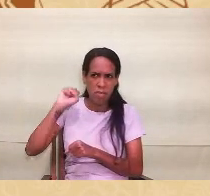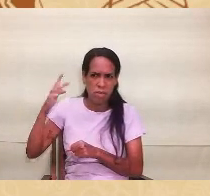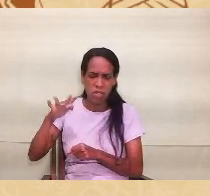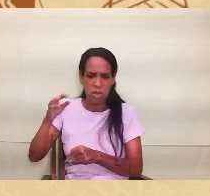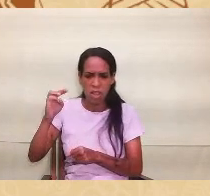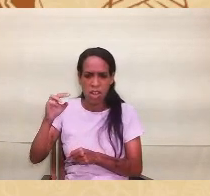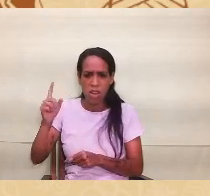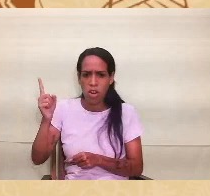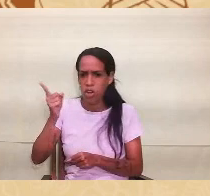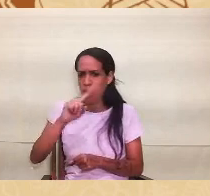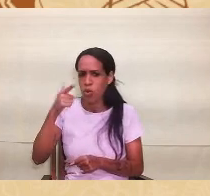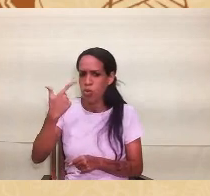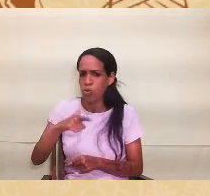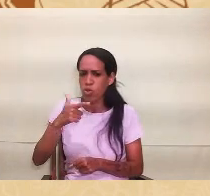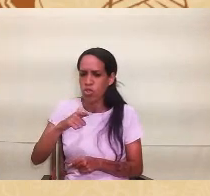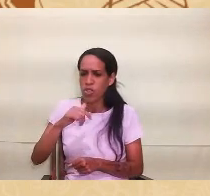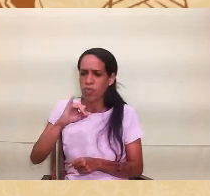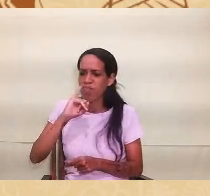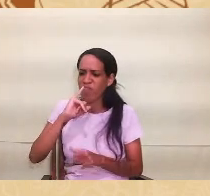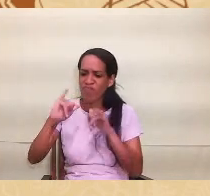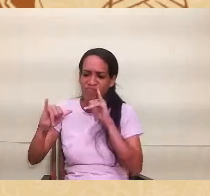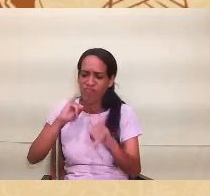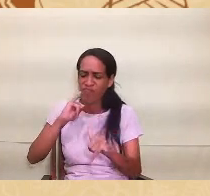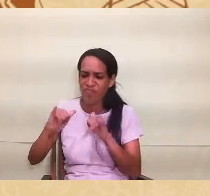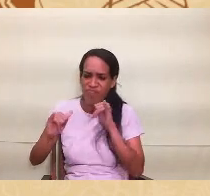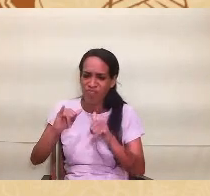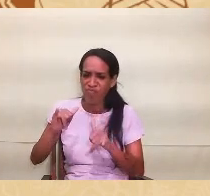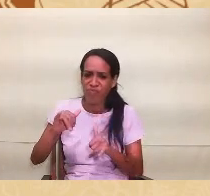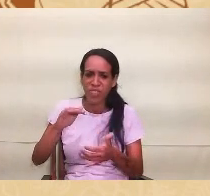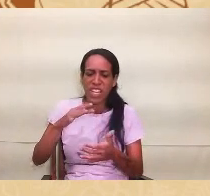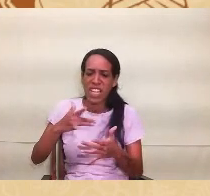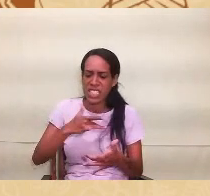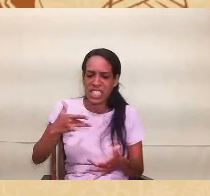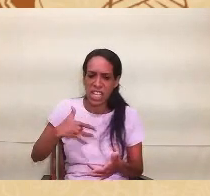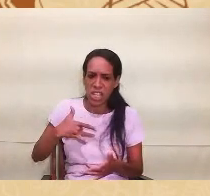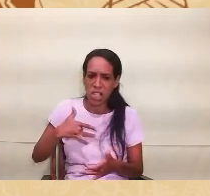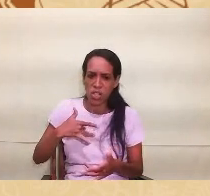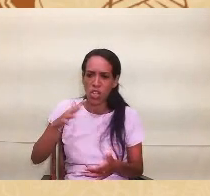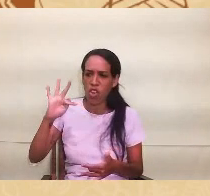um informativo sequer da CESAI, que cuida da saúde indígena, da FUNAI,